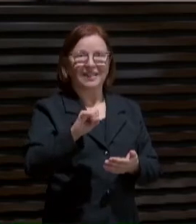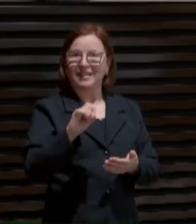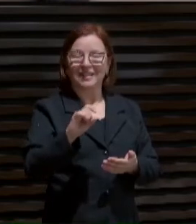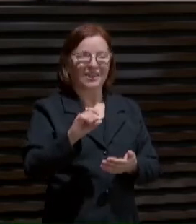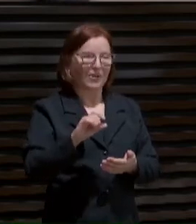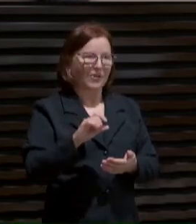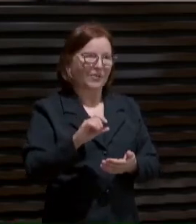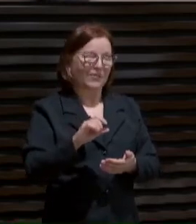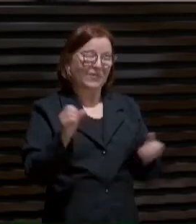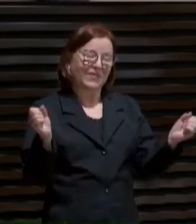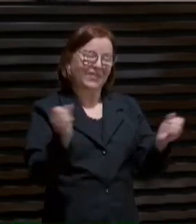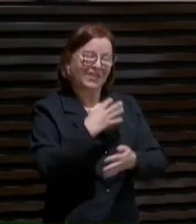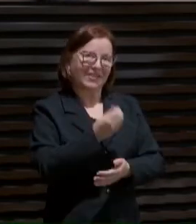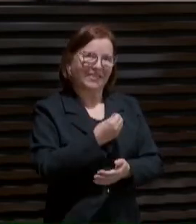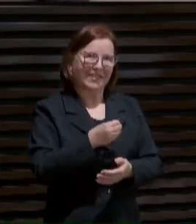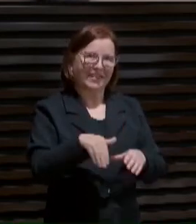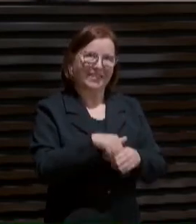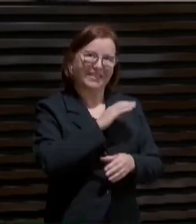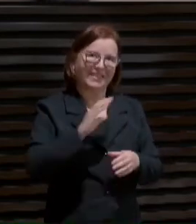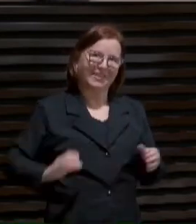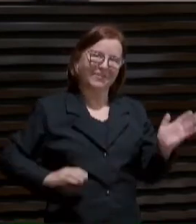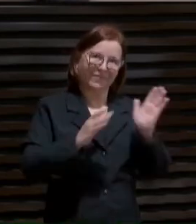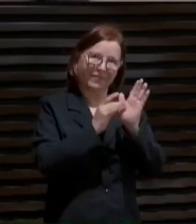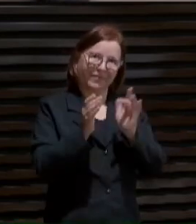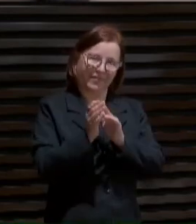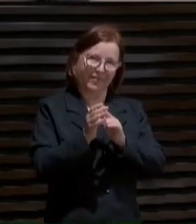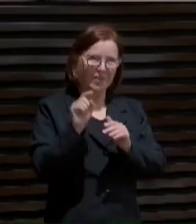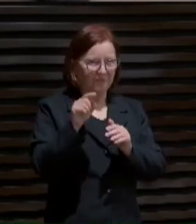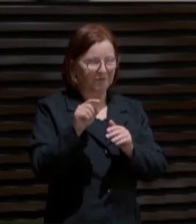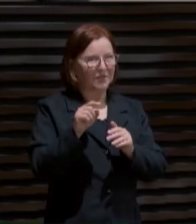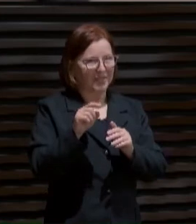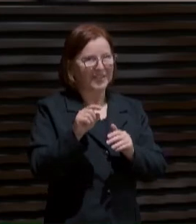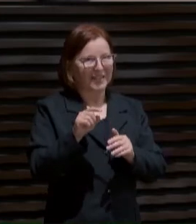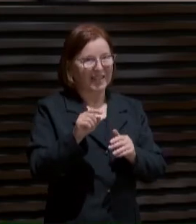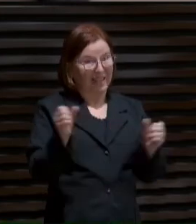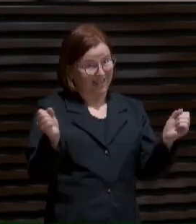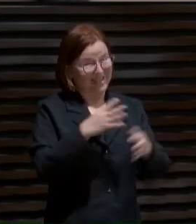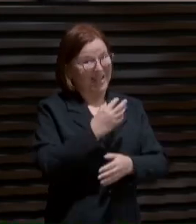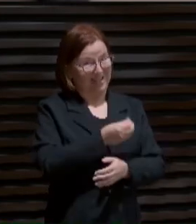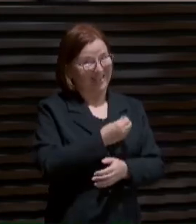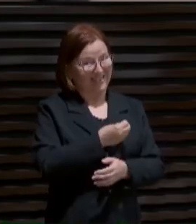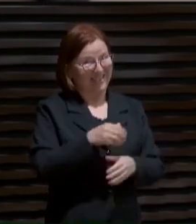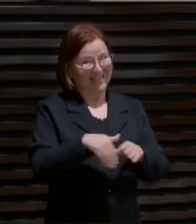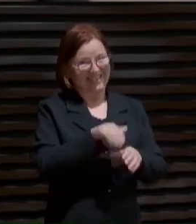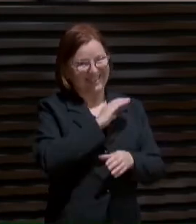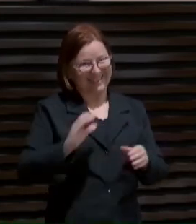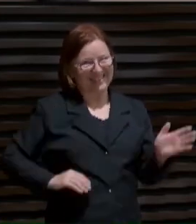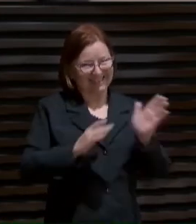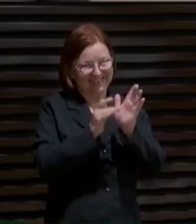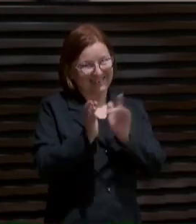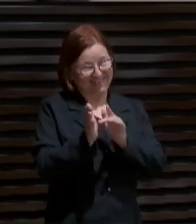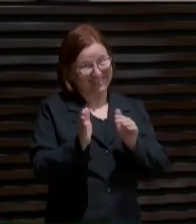Esse é o primeiro. Você é uma nova criatura em Cristo Jesus e se você é uma nova criatura você é um verdadeiro